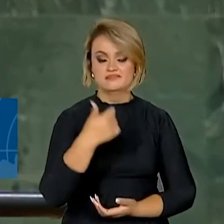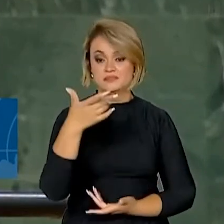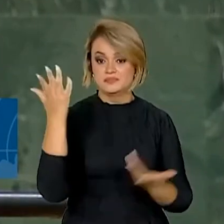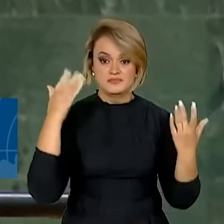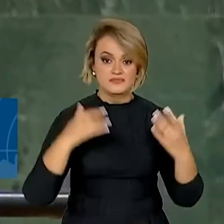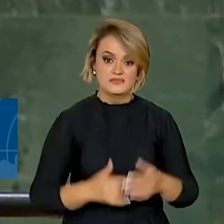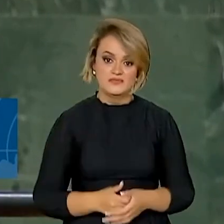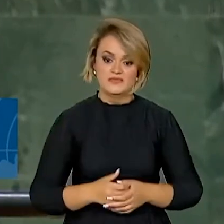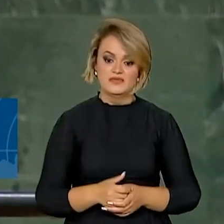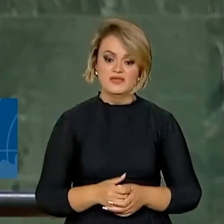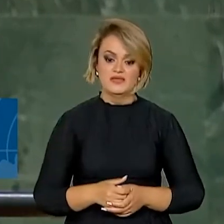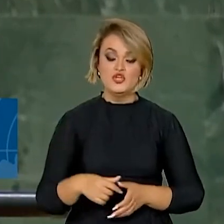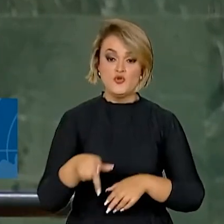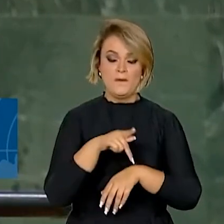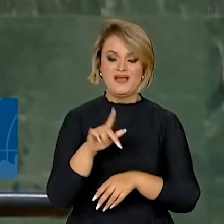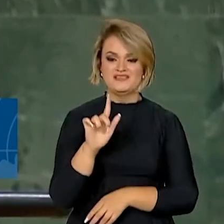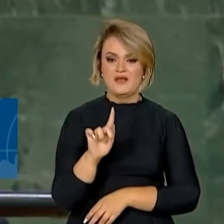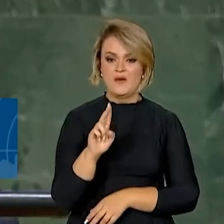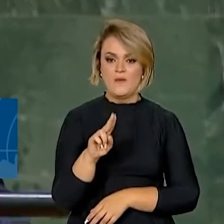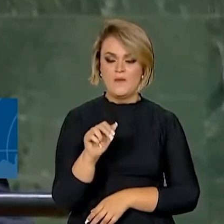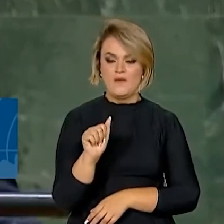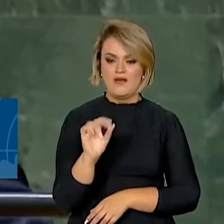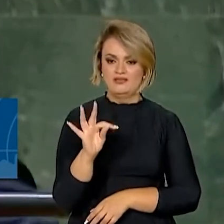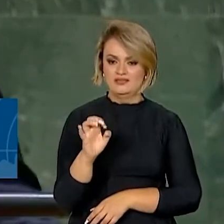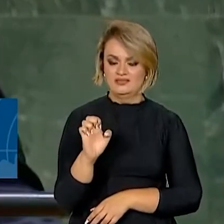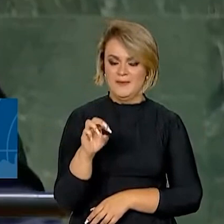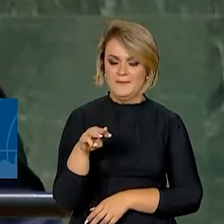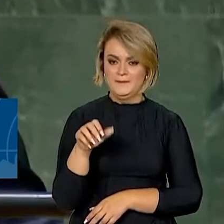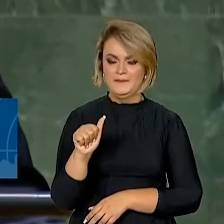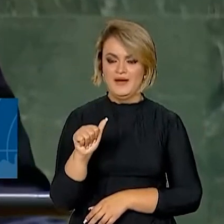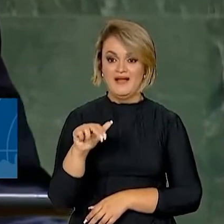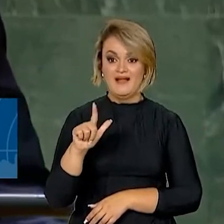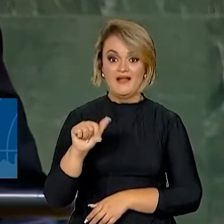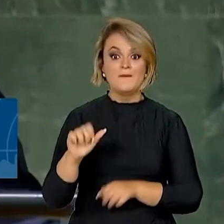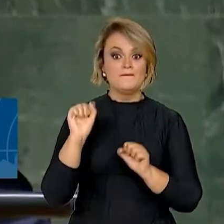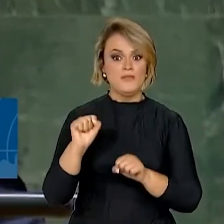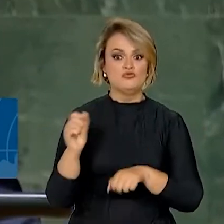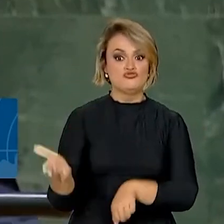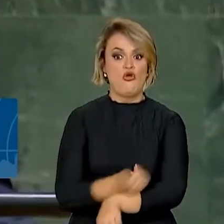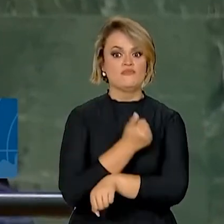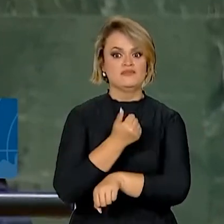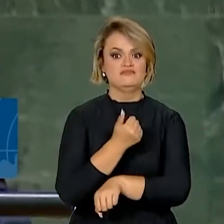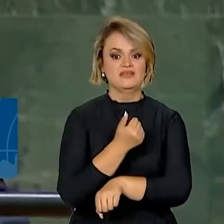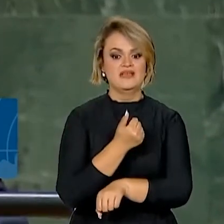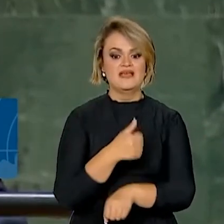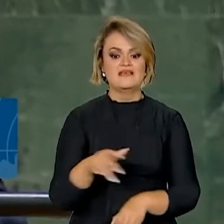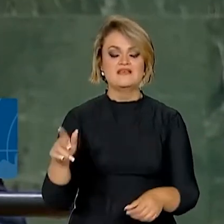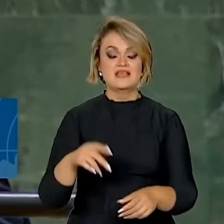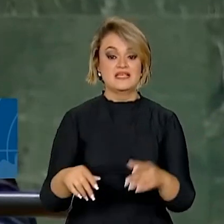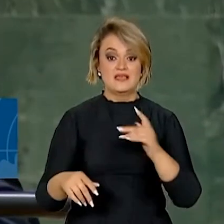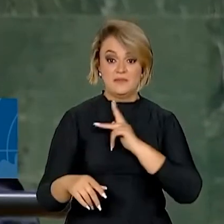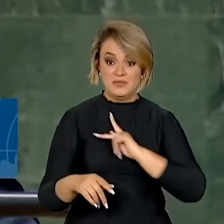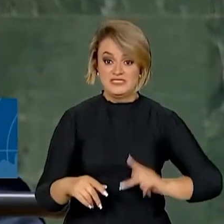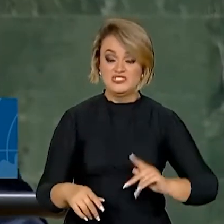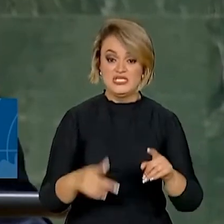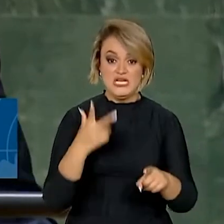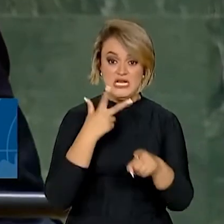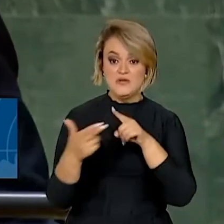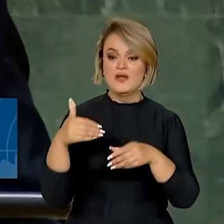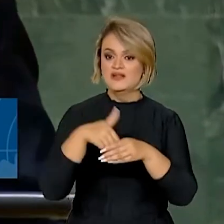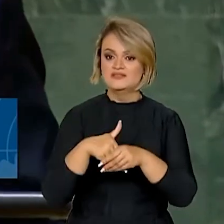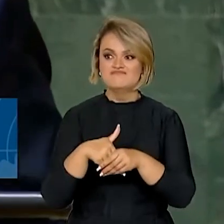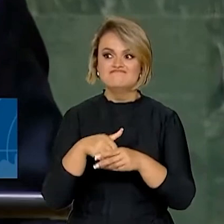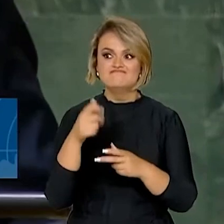Sudão. Na Guatemala, há risco de um golpe que impediria a posse do vencedor das eleições